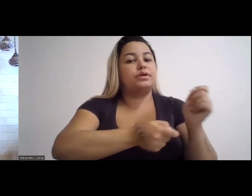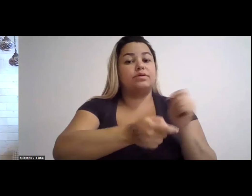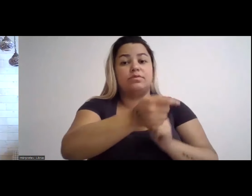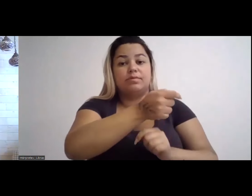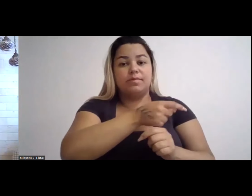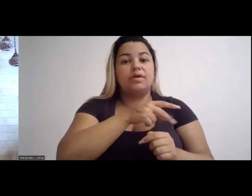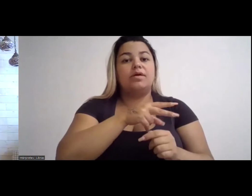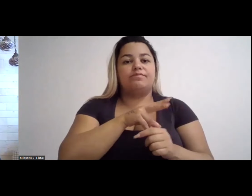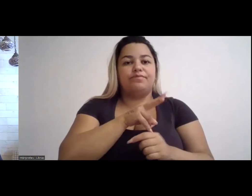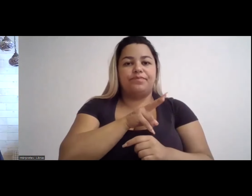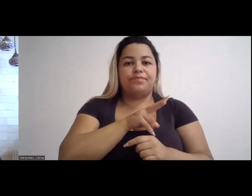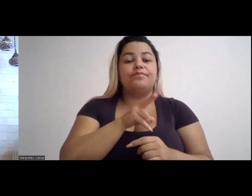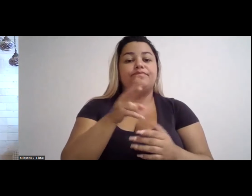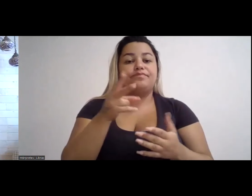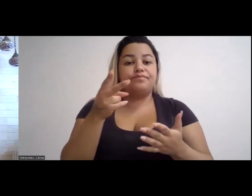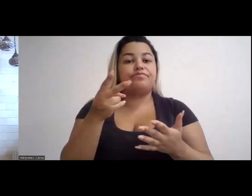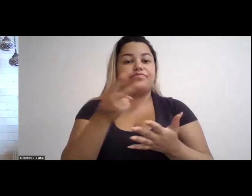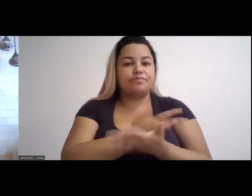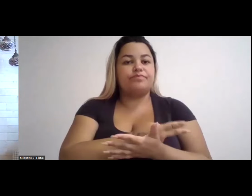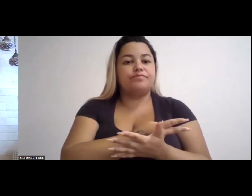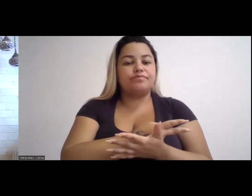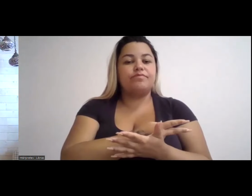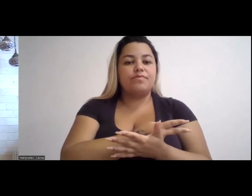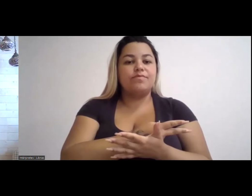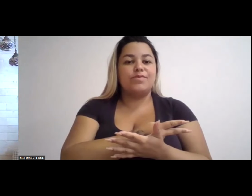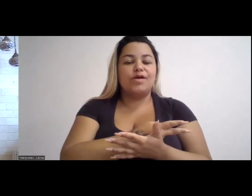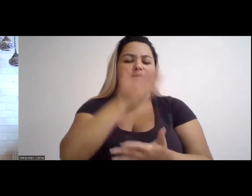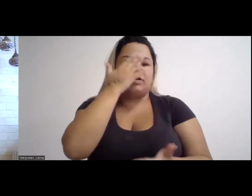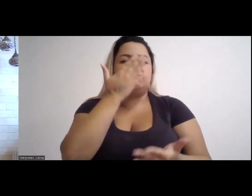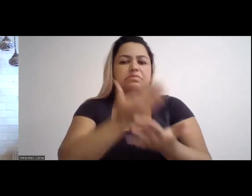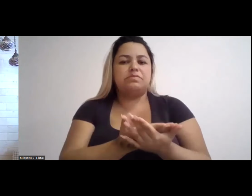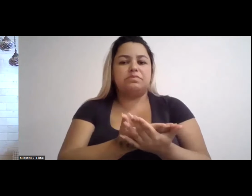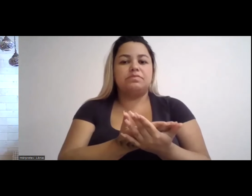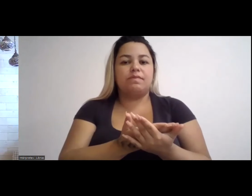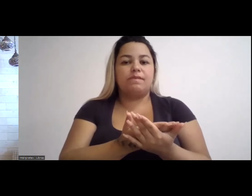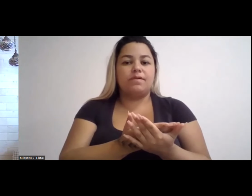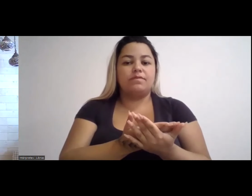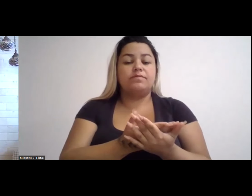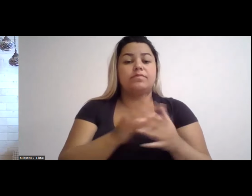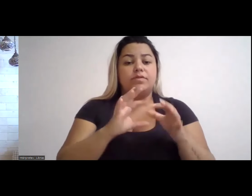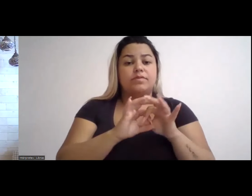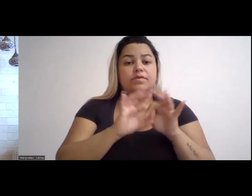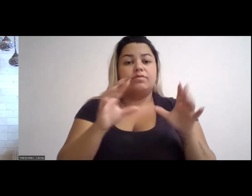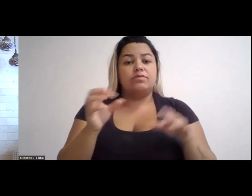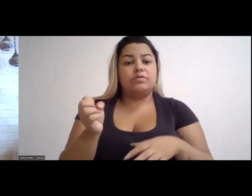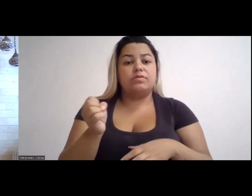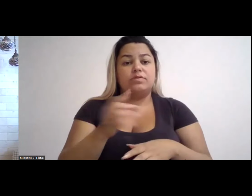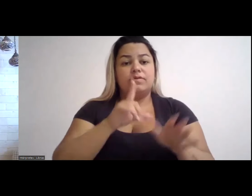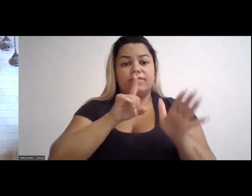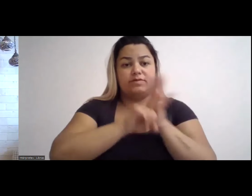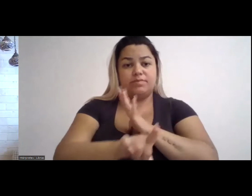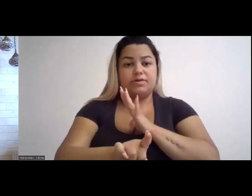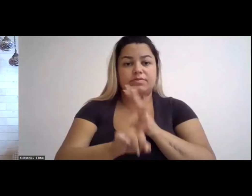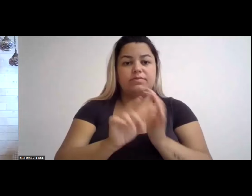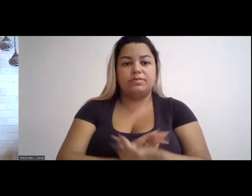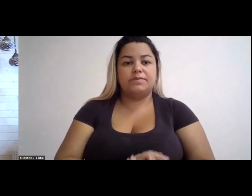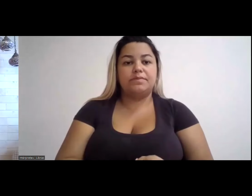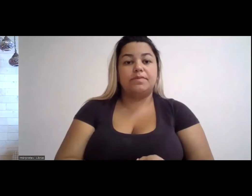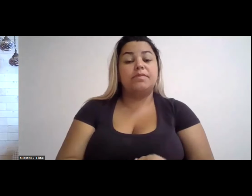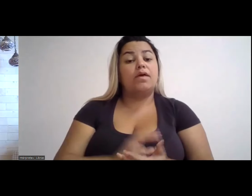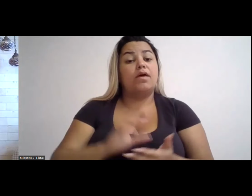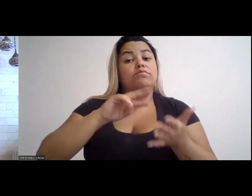para redimir tudo isso, eu sou otimista, venha para nos permitir fazer novas perguntas, não é? Esse é o sentido.